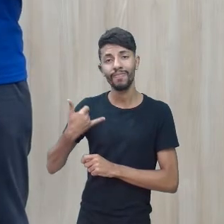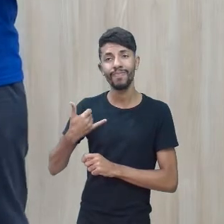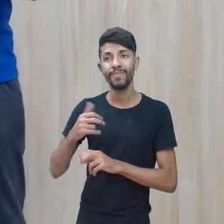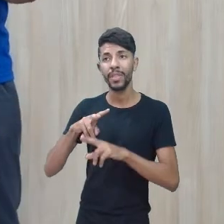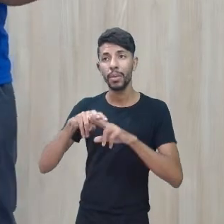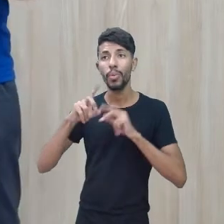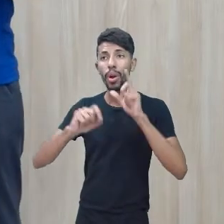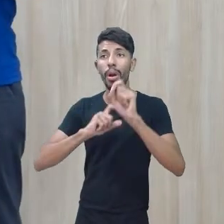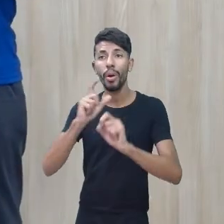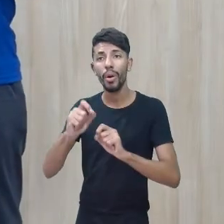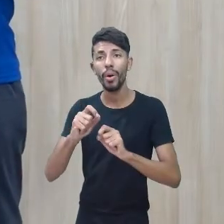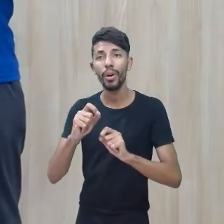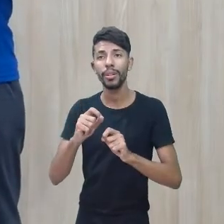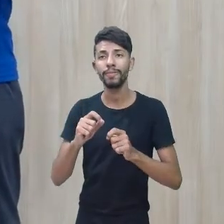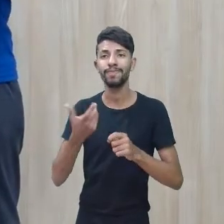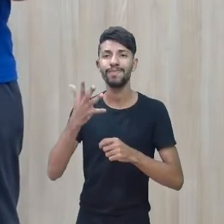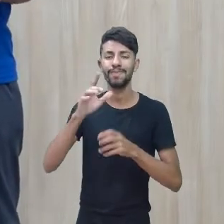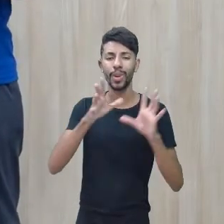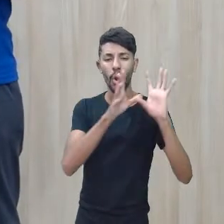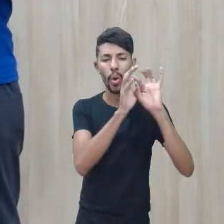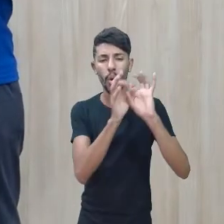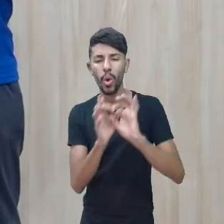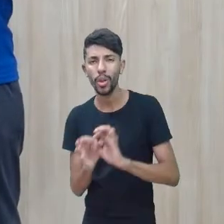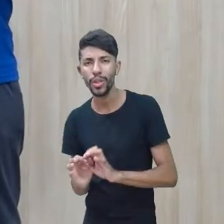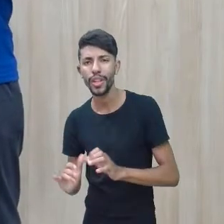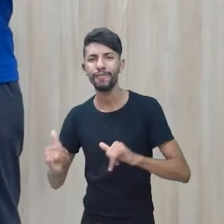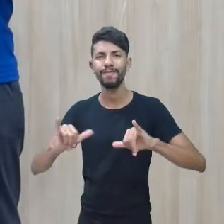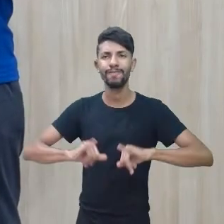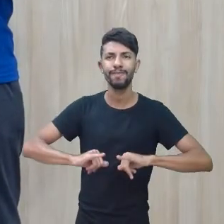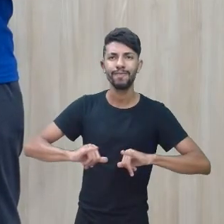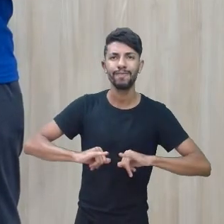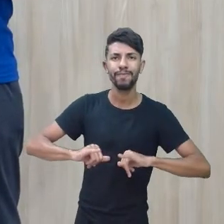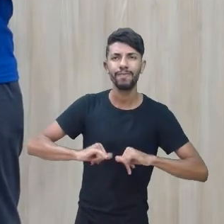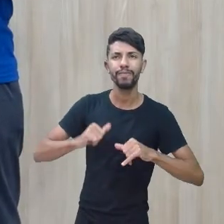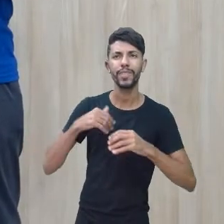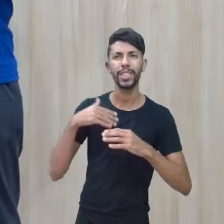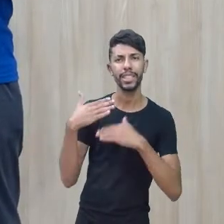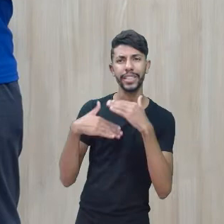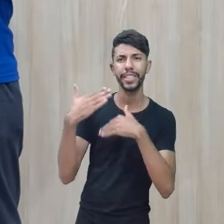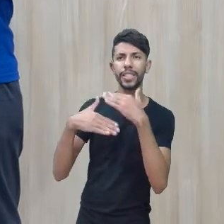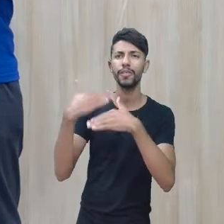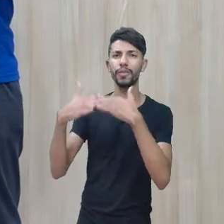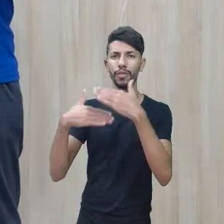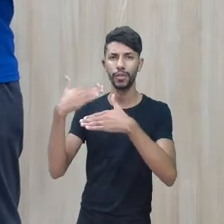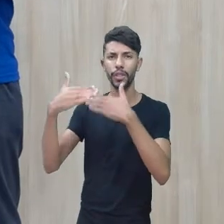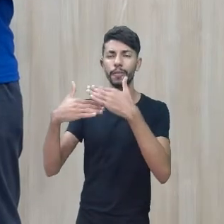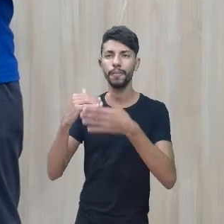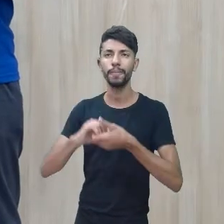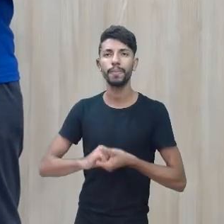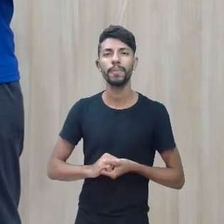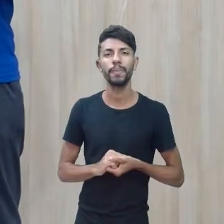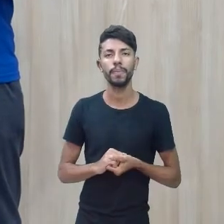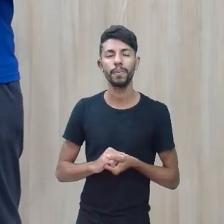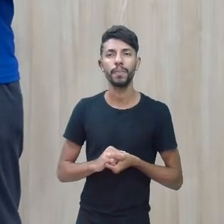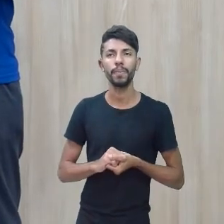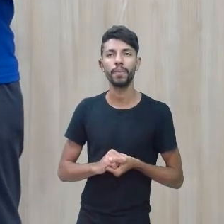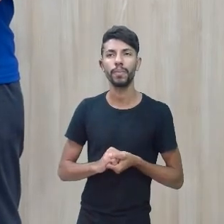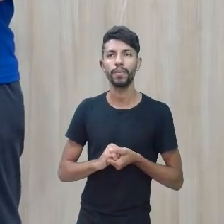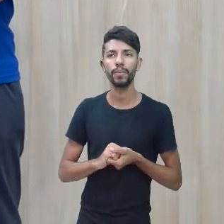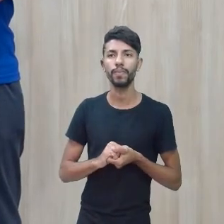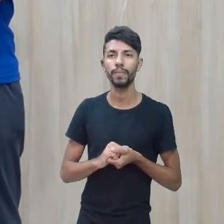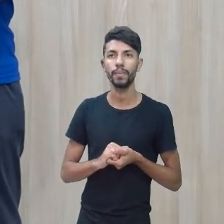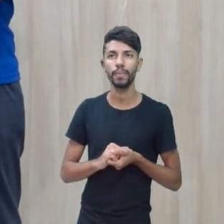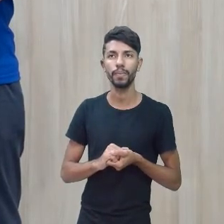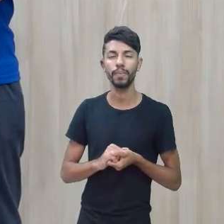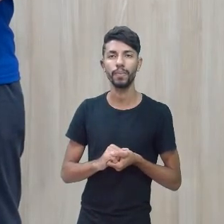esse cenário de sofrido que se construiu ao longo dos anos. Beleza? Não tem mistério,